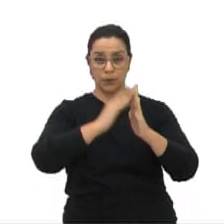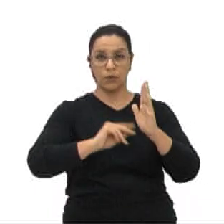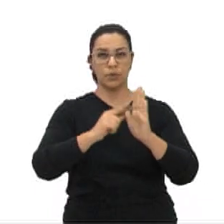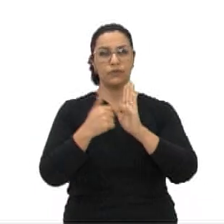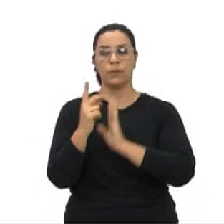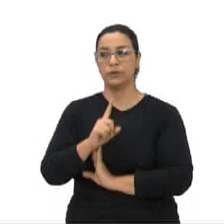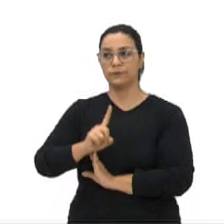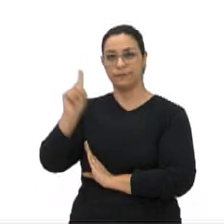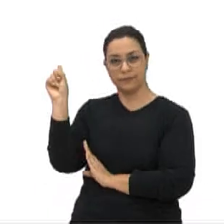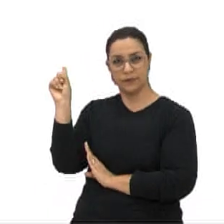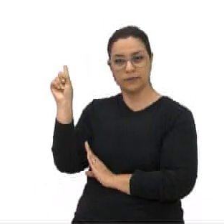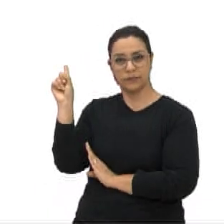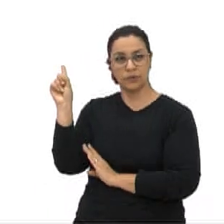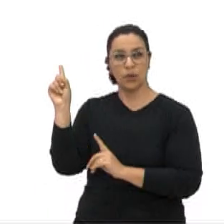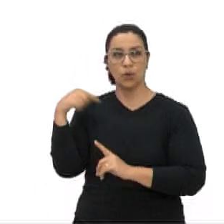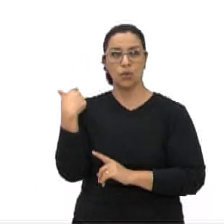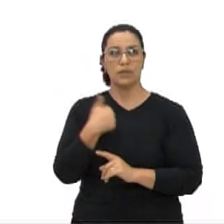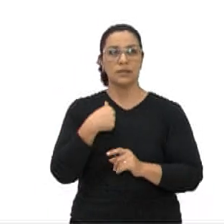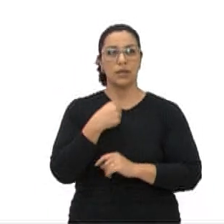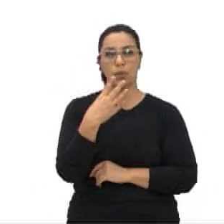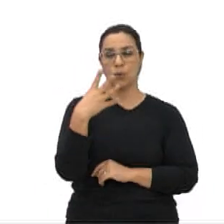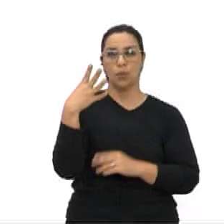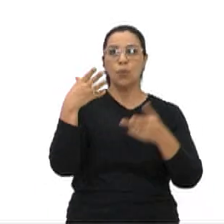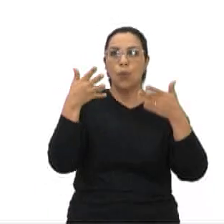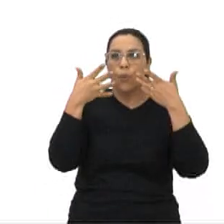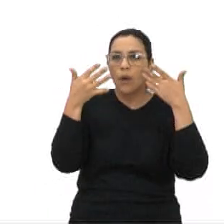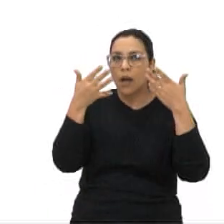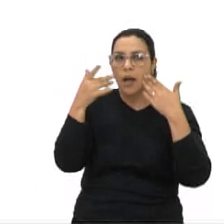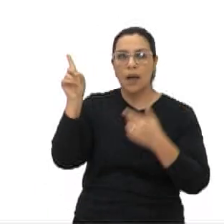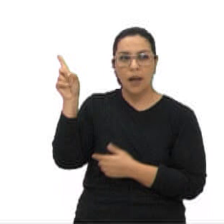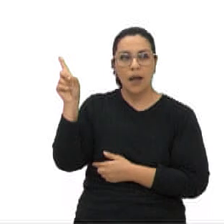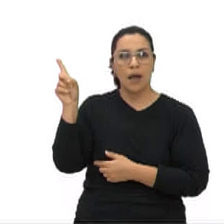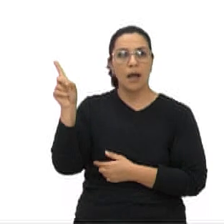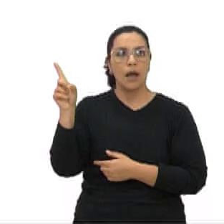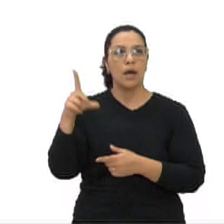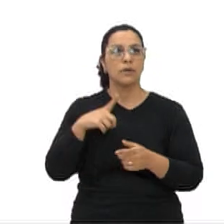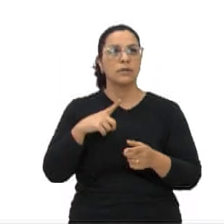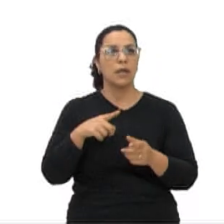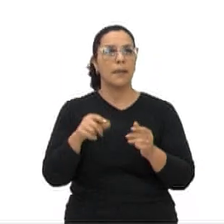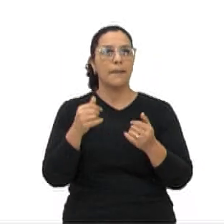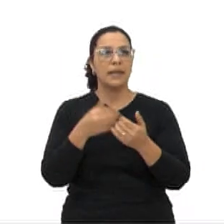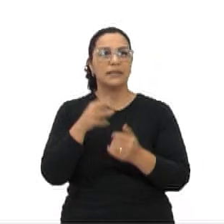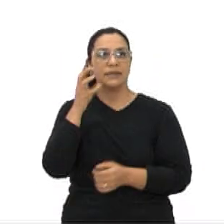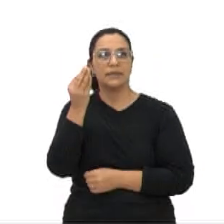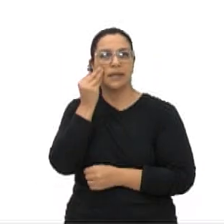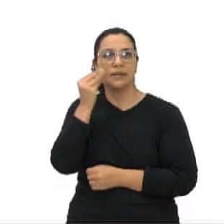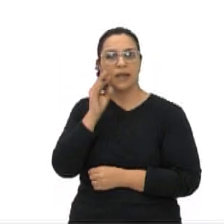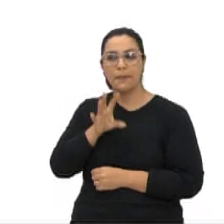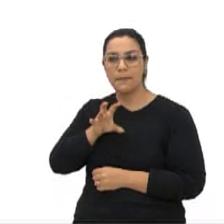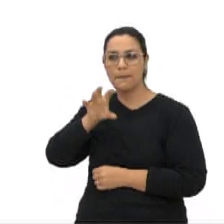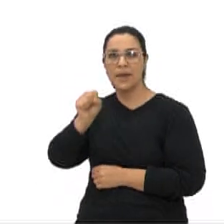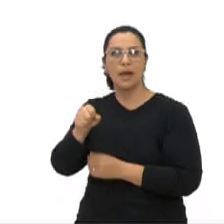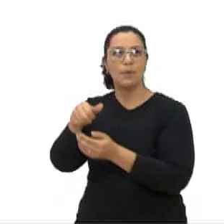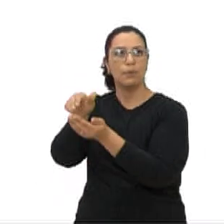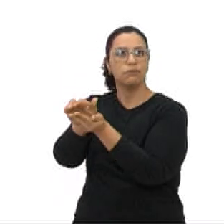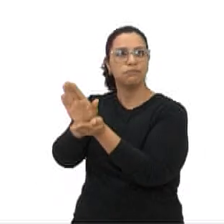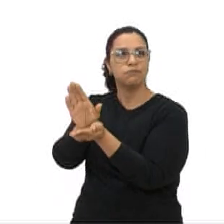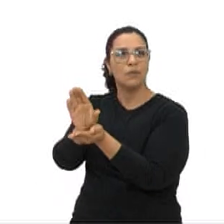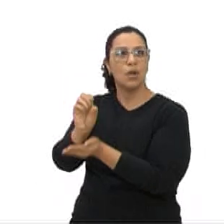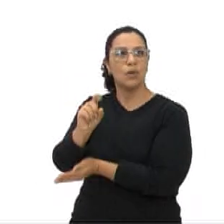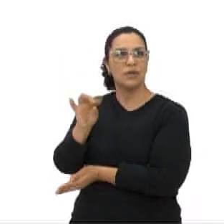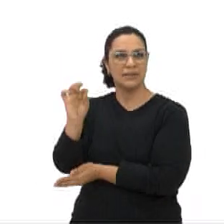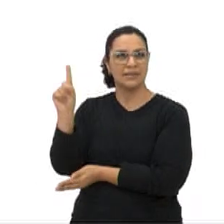observe essa pintura aqui. Olha, nós temos um gato. Esse gato está pronto para tentar pegar essas ostras. Ó. Olha só como